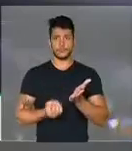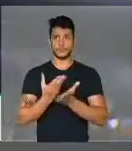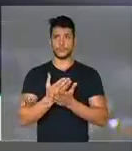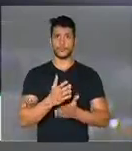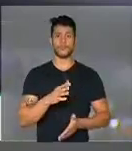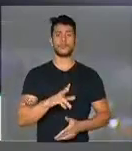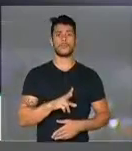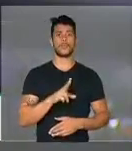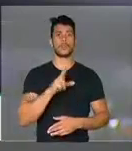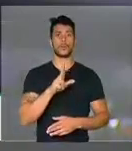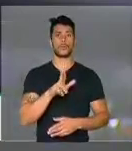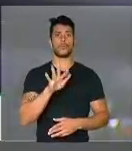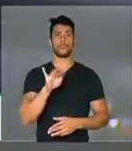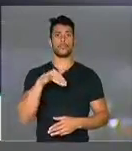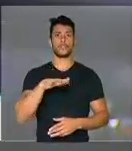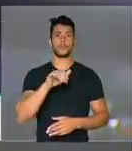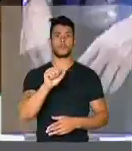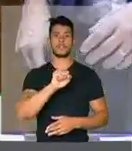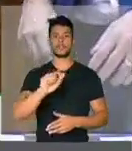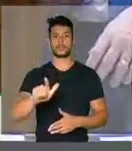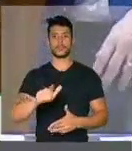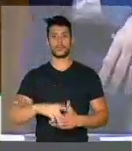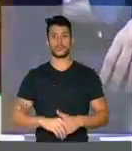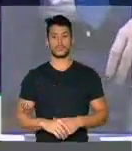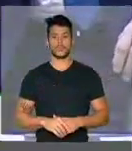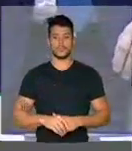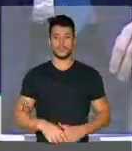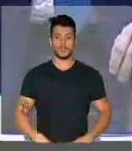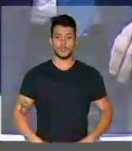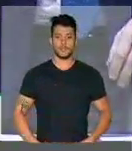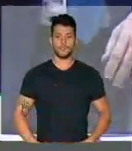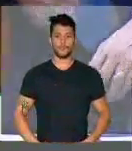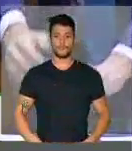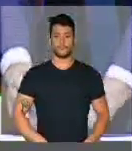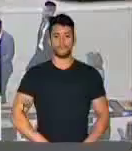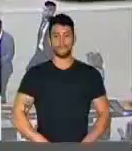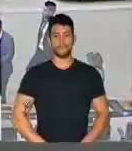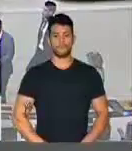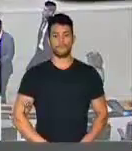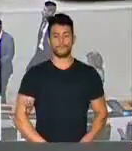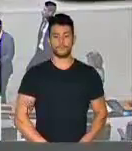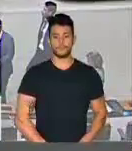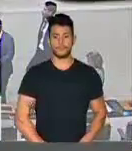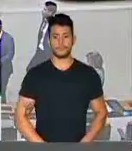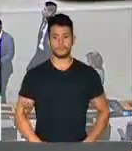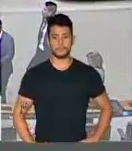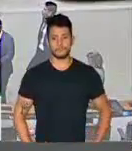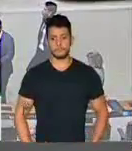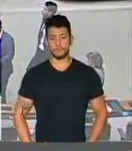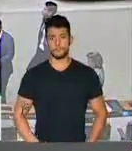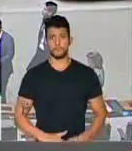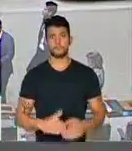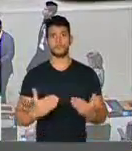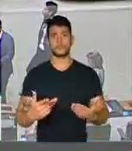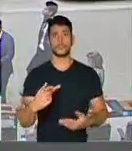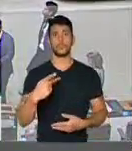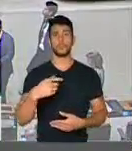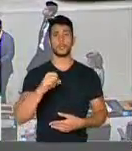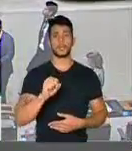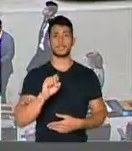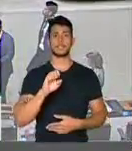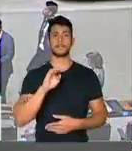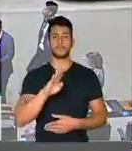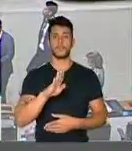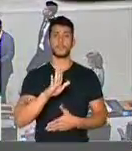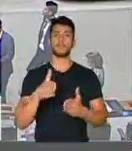A UFMA Sul. PSB. PSB. Presidente, o PSB encaminha sim. A Universidade do Delta do